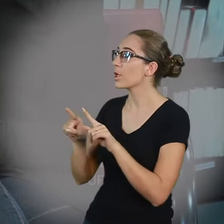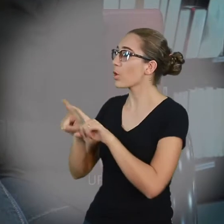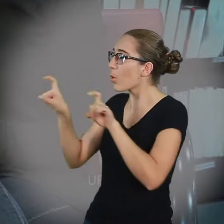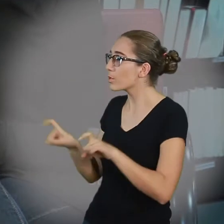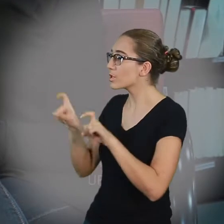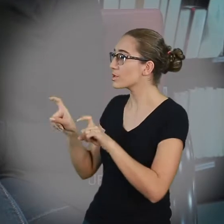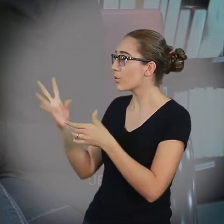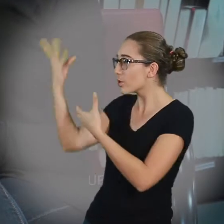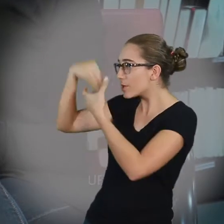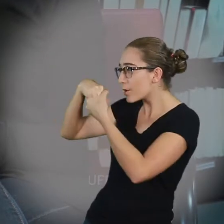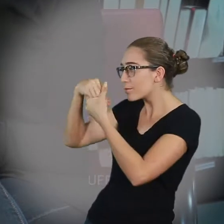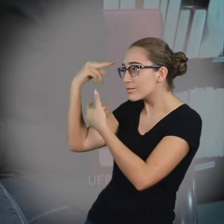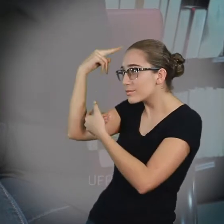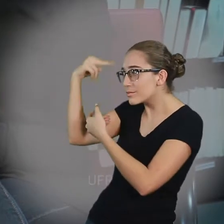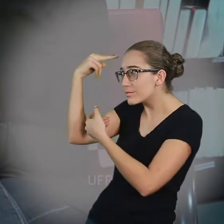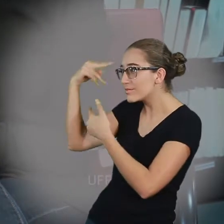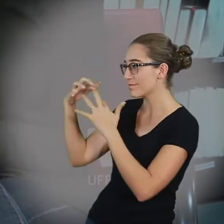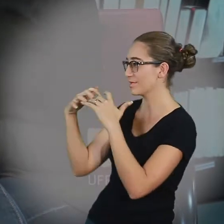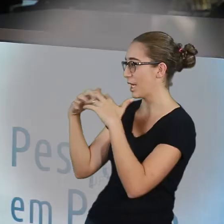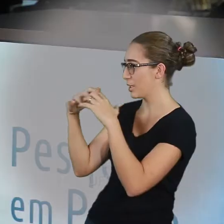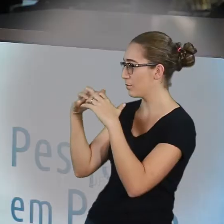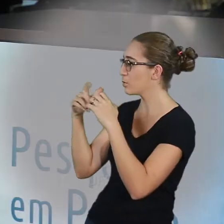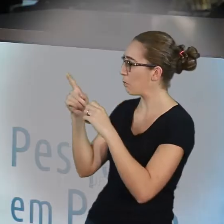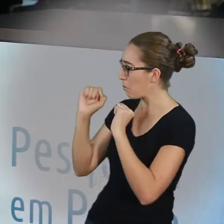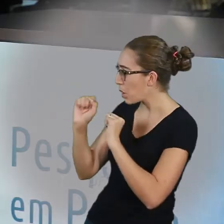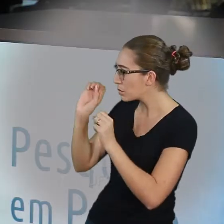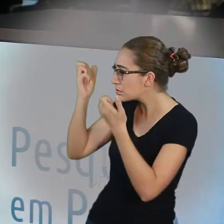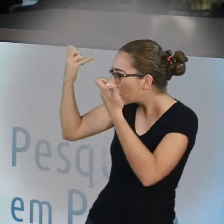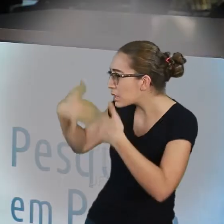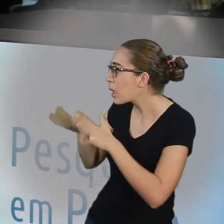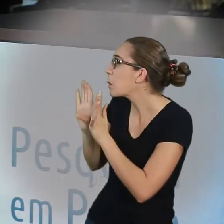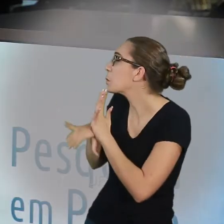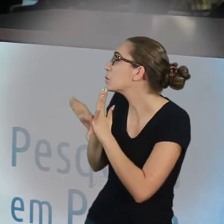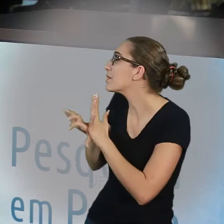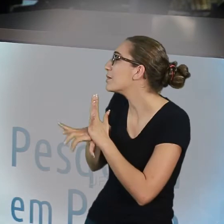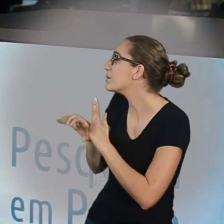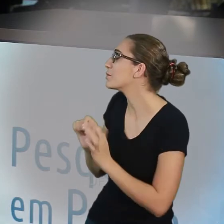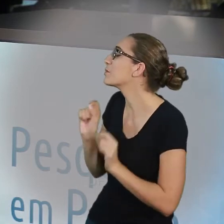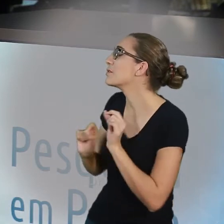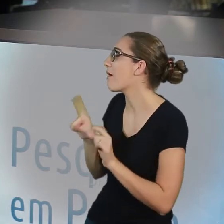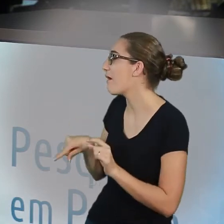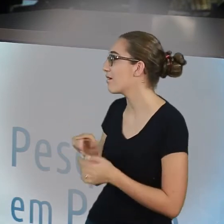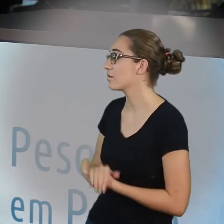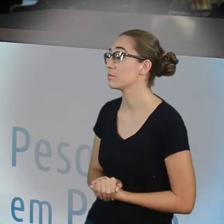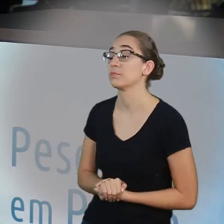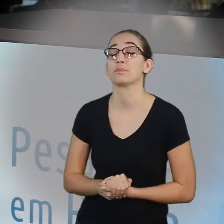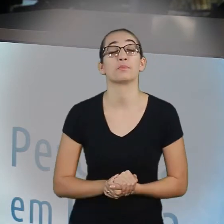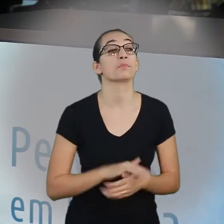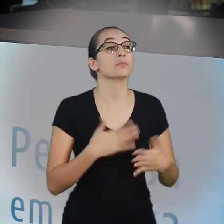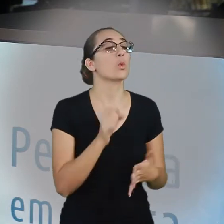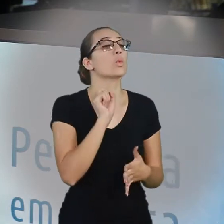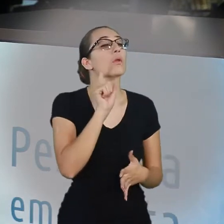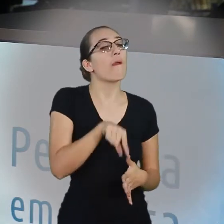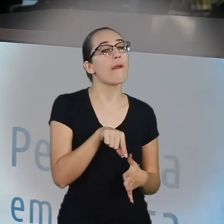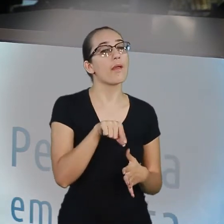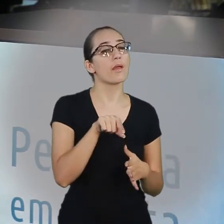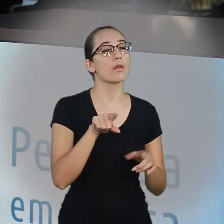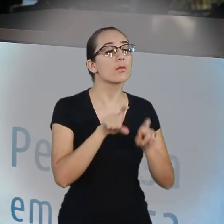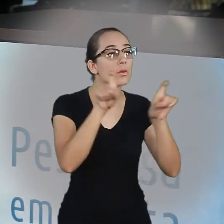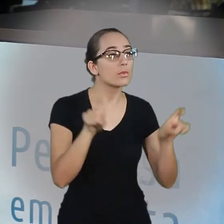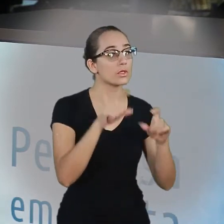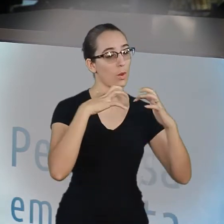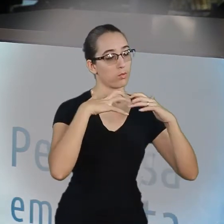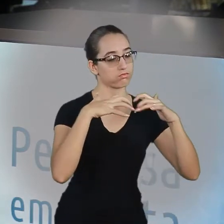O senhor poderia explicar um pouquinho esses conceitos, então? Sim. O que é computação neural, né? É um modelo de